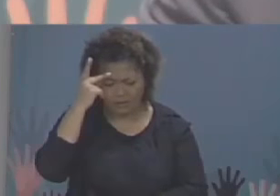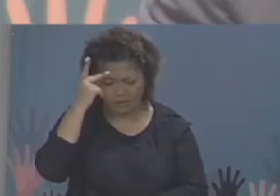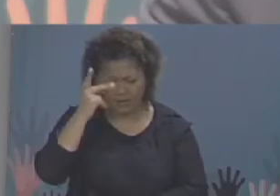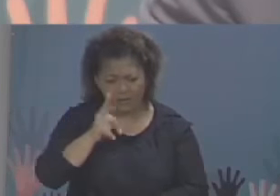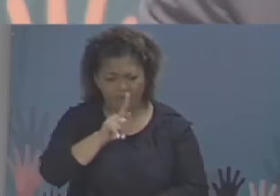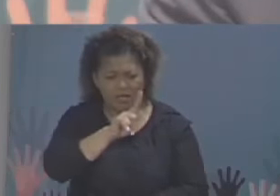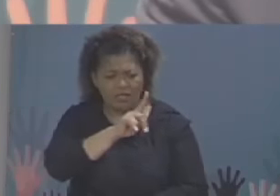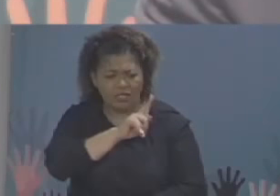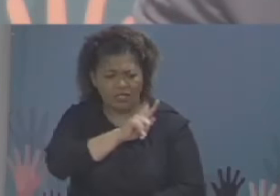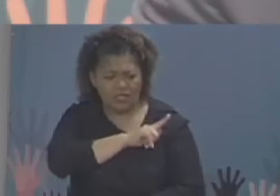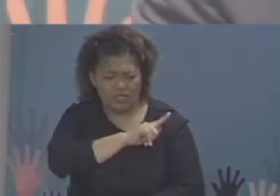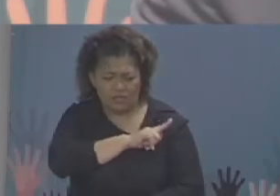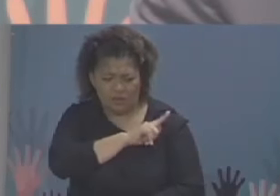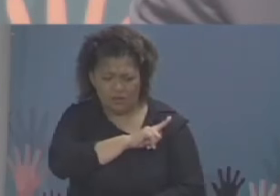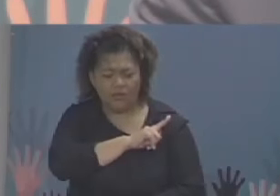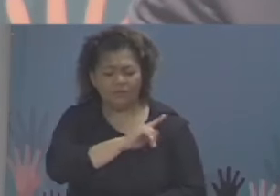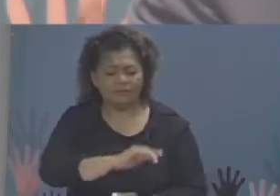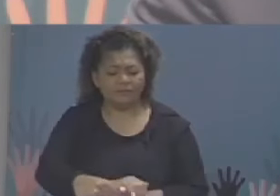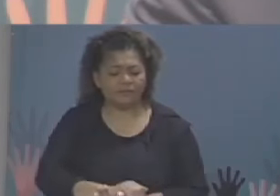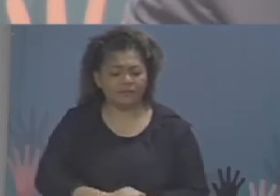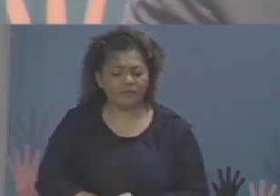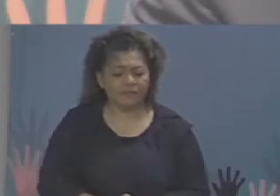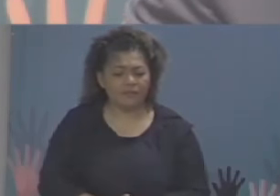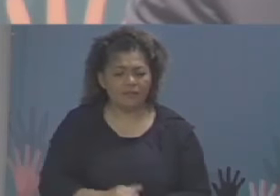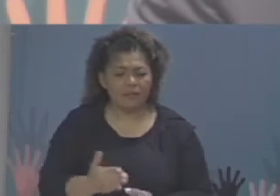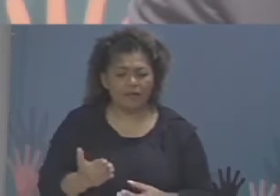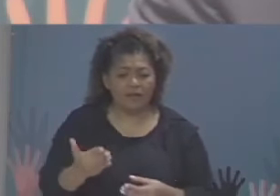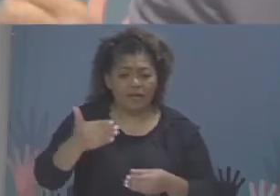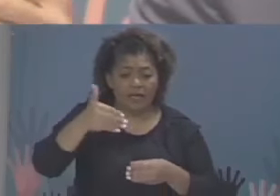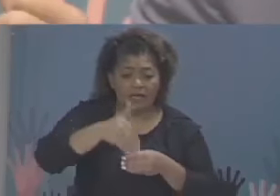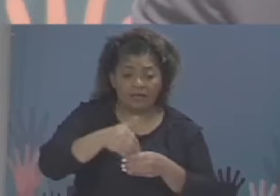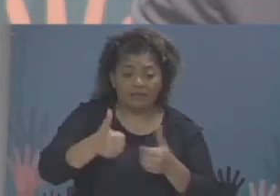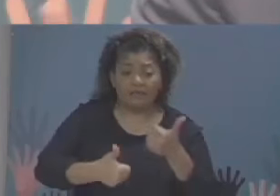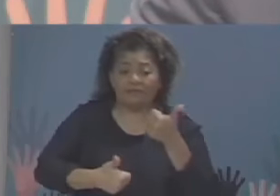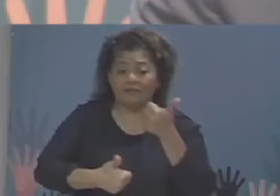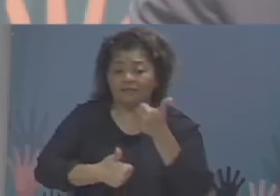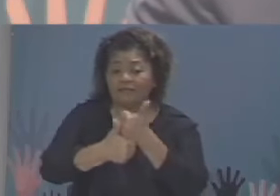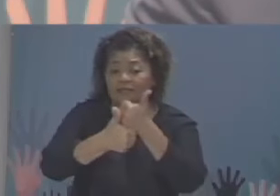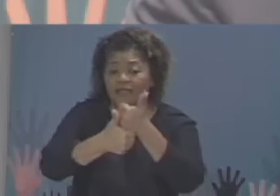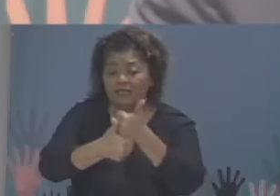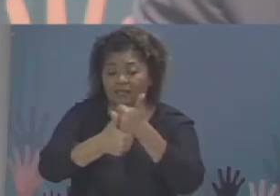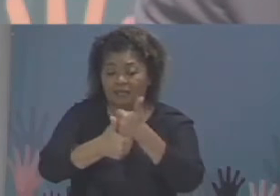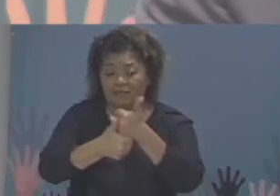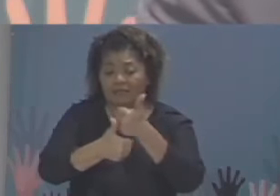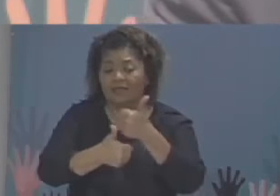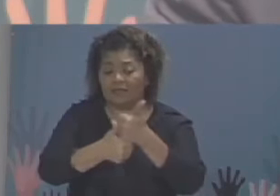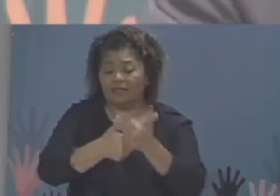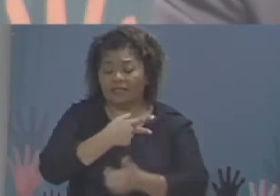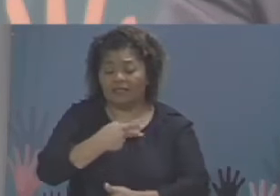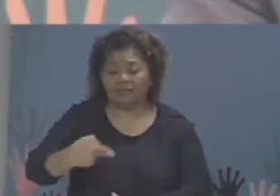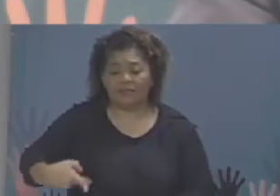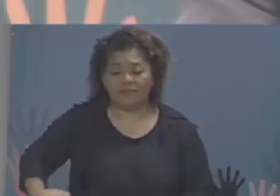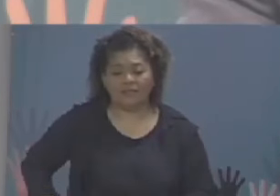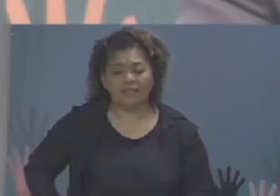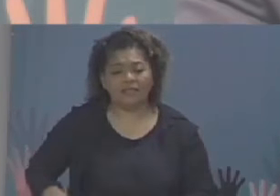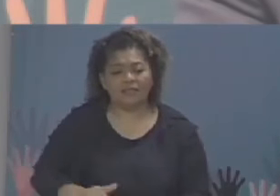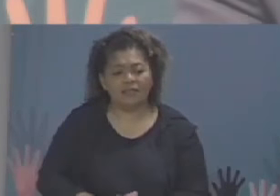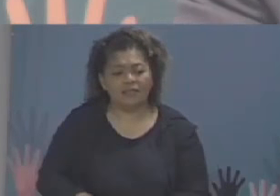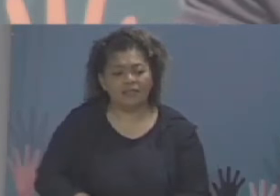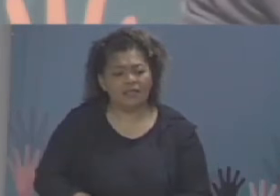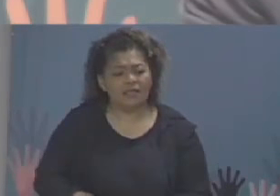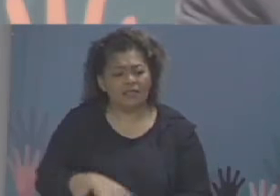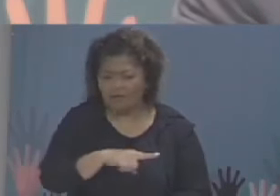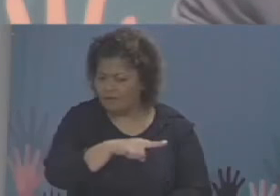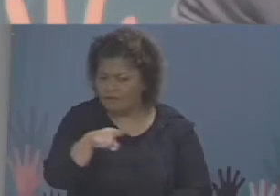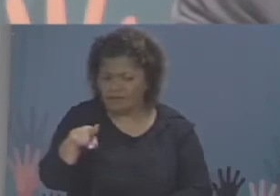com a Carla Manzi, que foi, inclusive, candidata à presidência na última eleição que vocês concorreram. No entanto, vocês também não